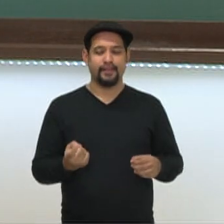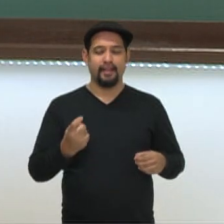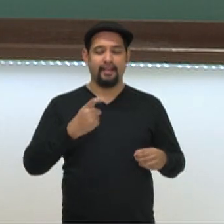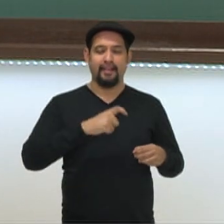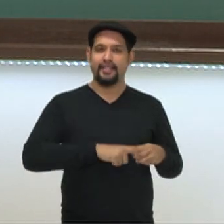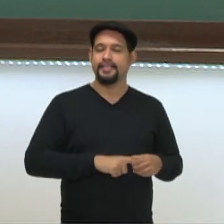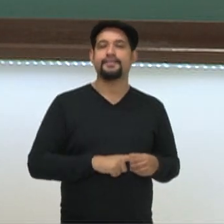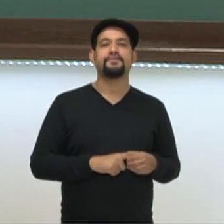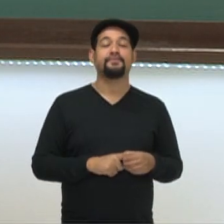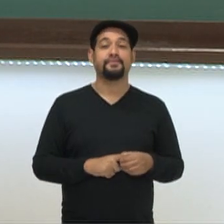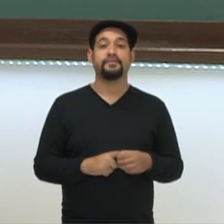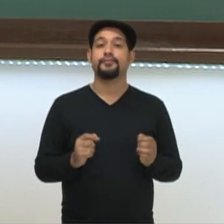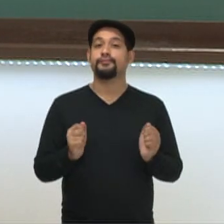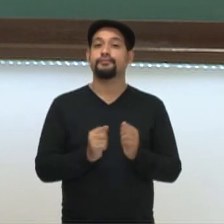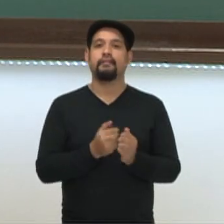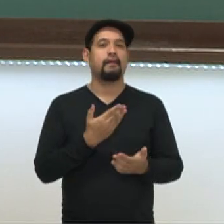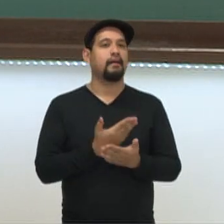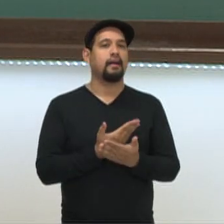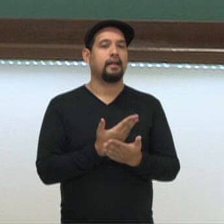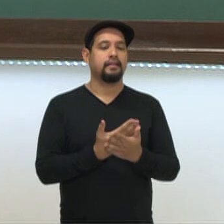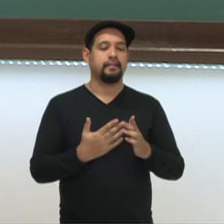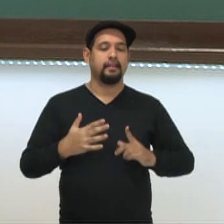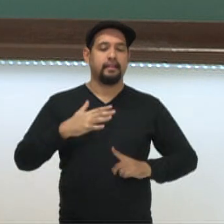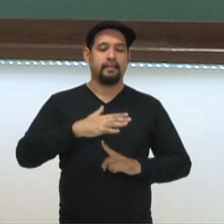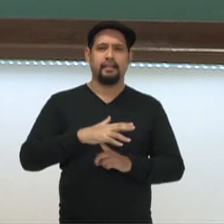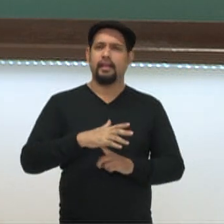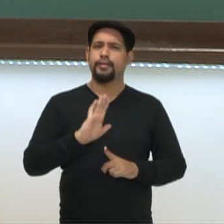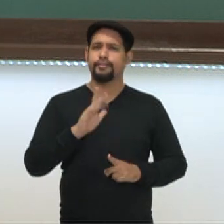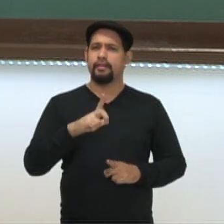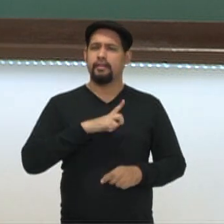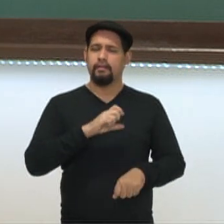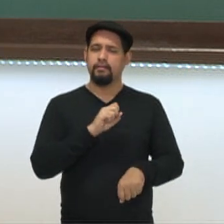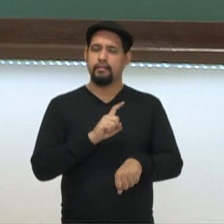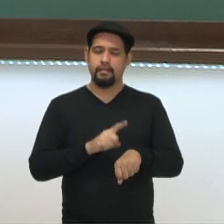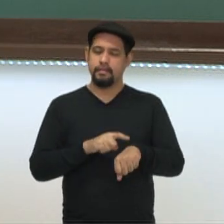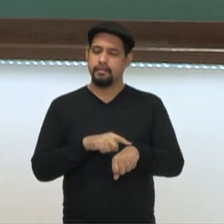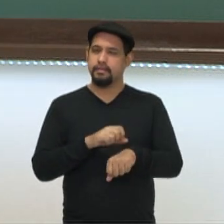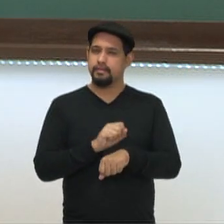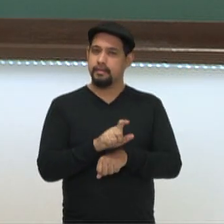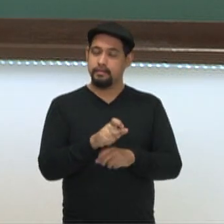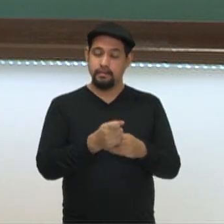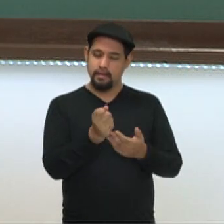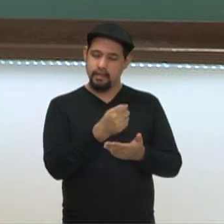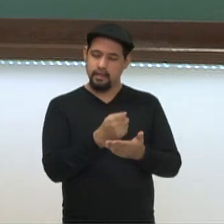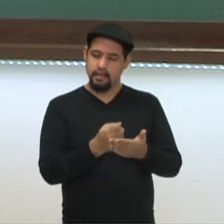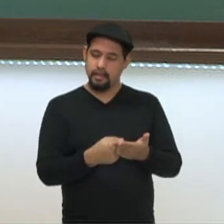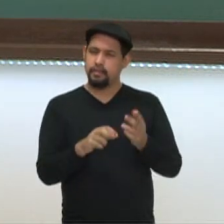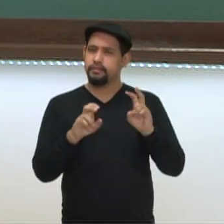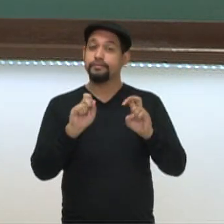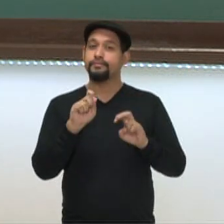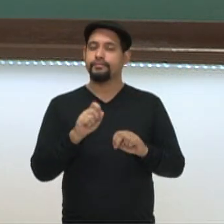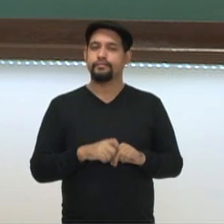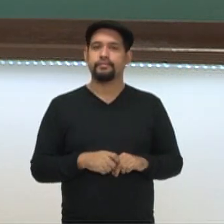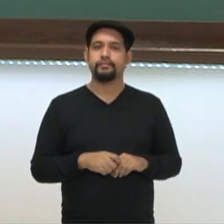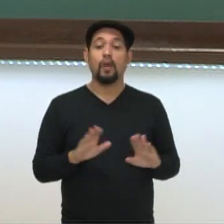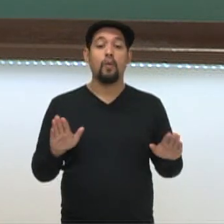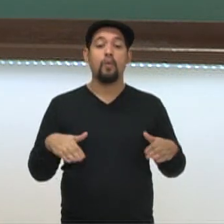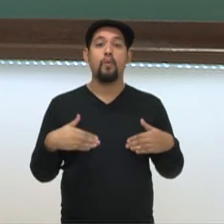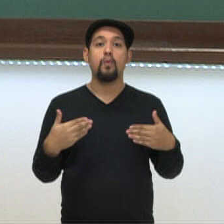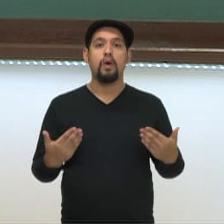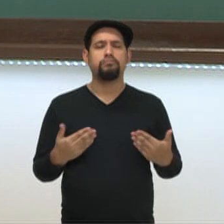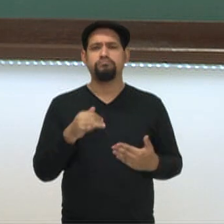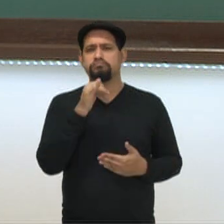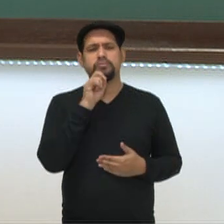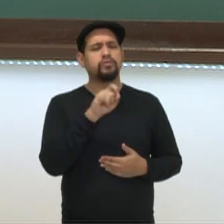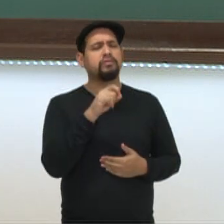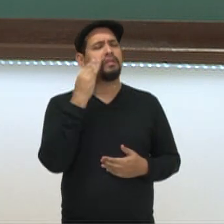Voltamos com mais aula Paraná. E você teve um tempinho aí para você escrever sobre primeiro, o que